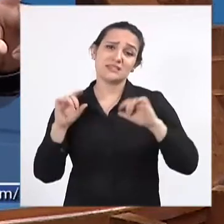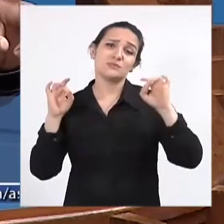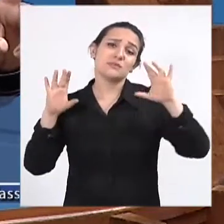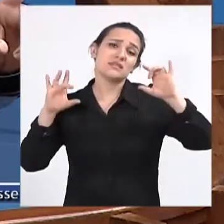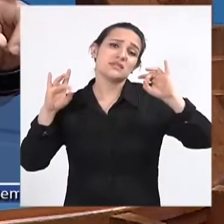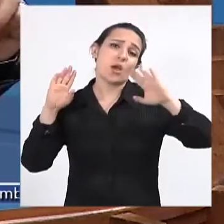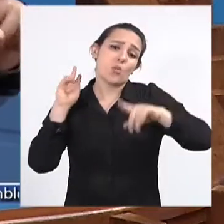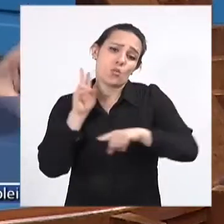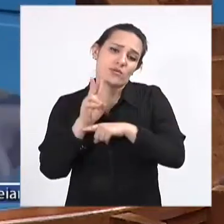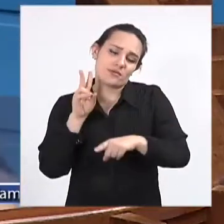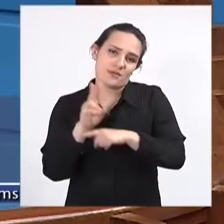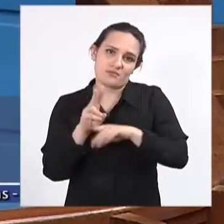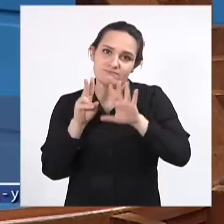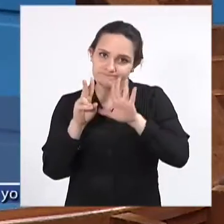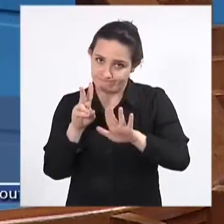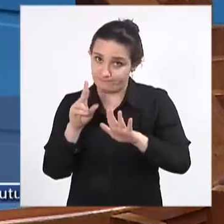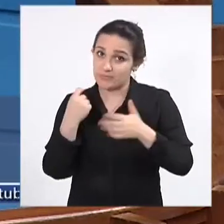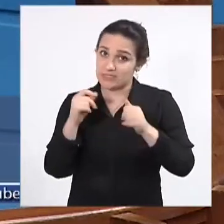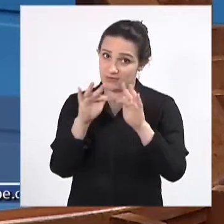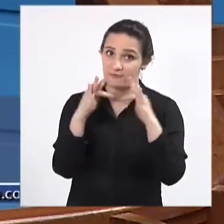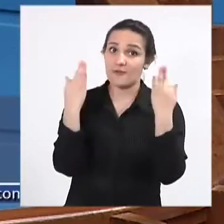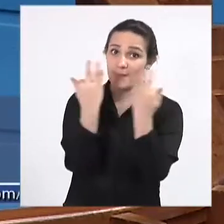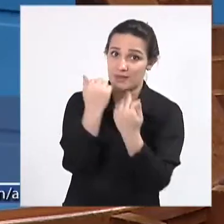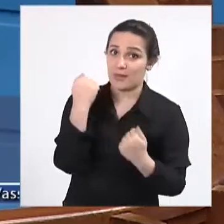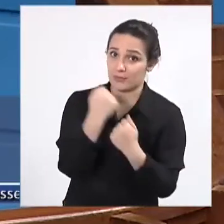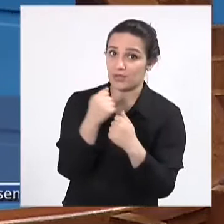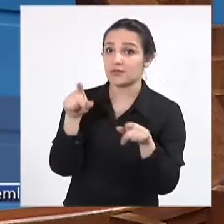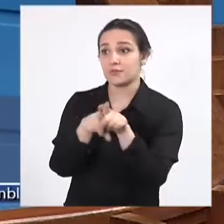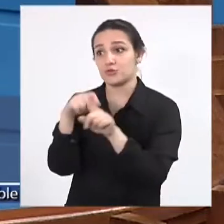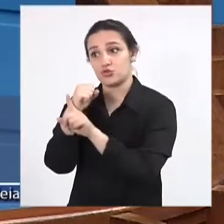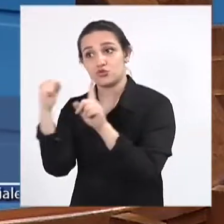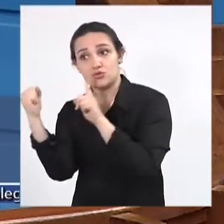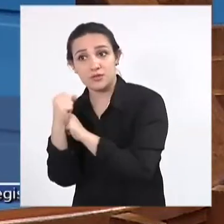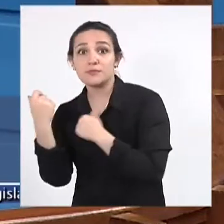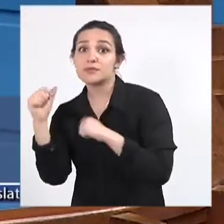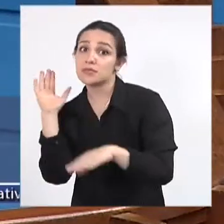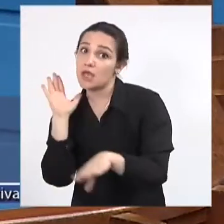do apoio familiar, é necessário o apoio da sociedade,